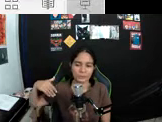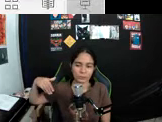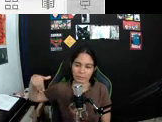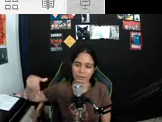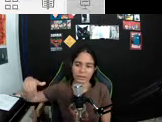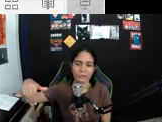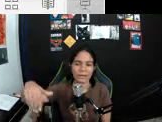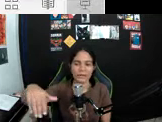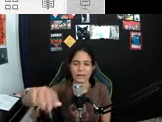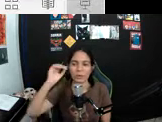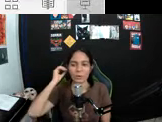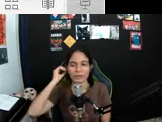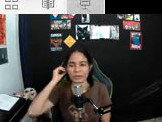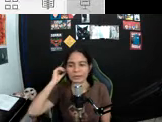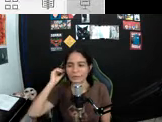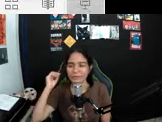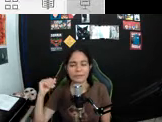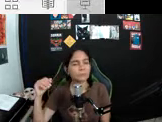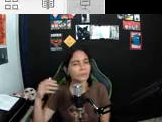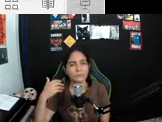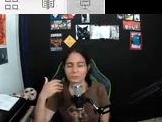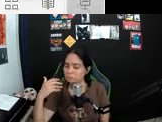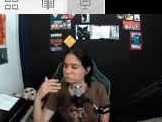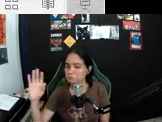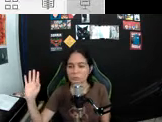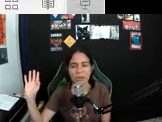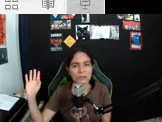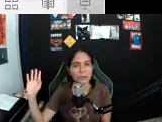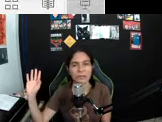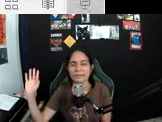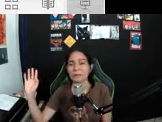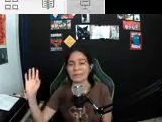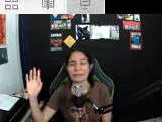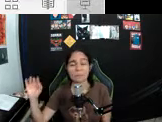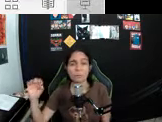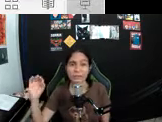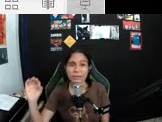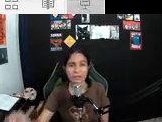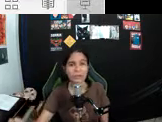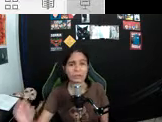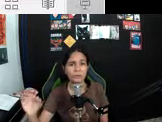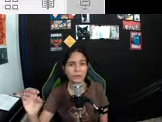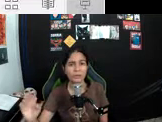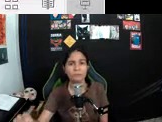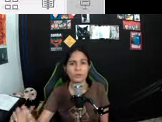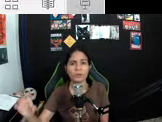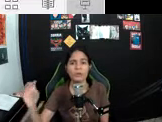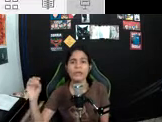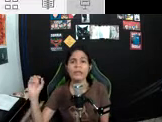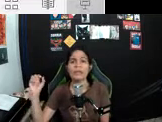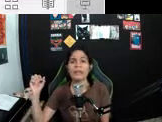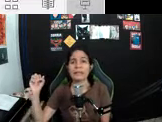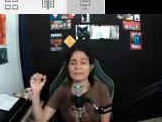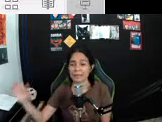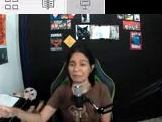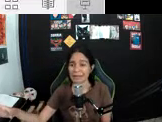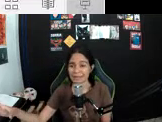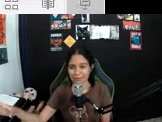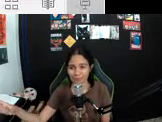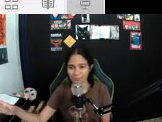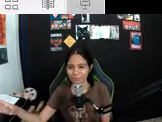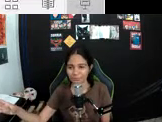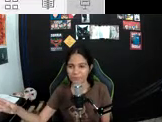mas no caminho, né, na rua, a gente passando, o povo totalmente sem máscara, muita gente no ferry boat